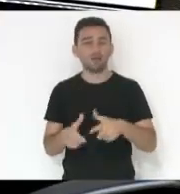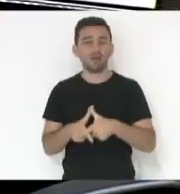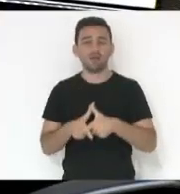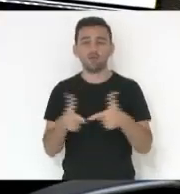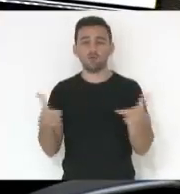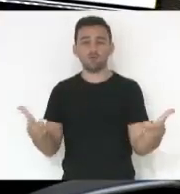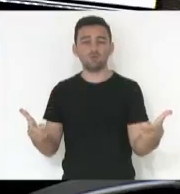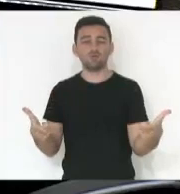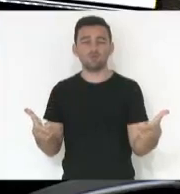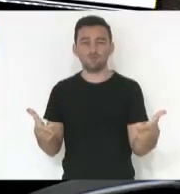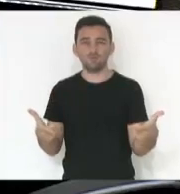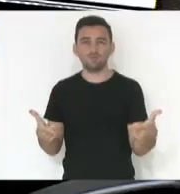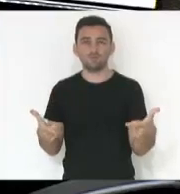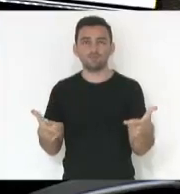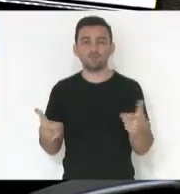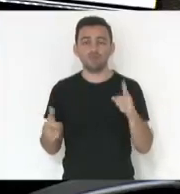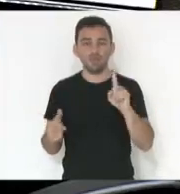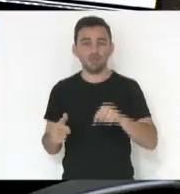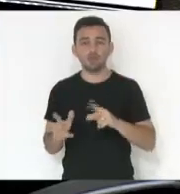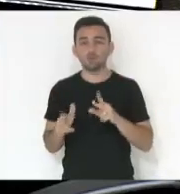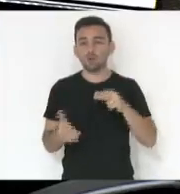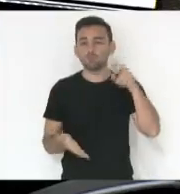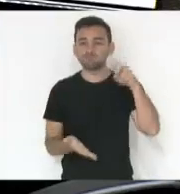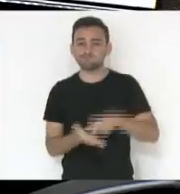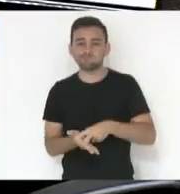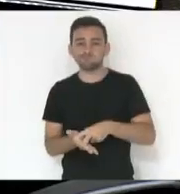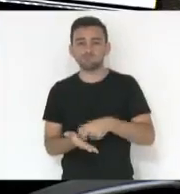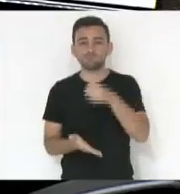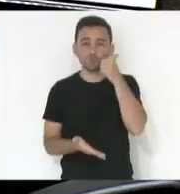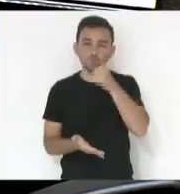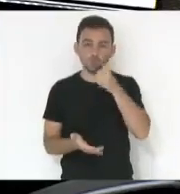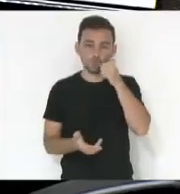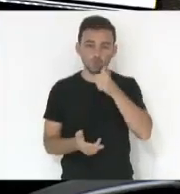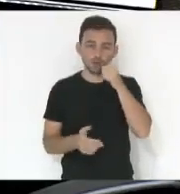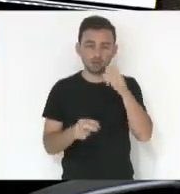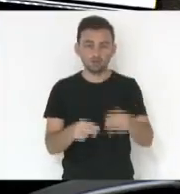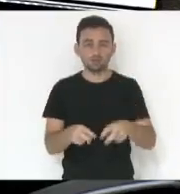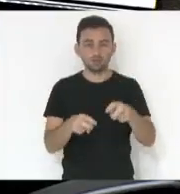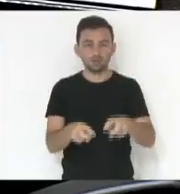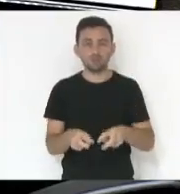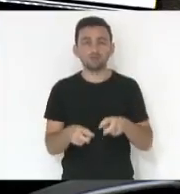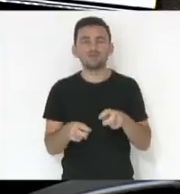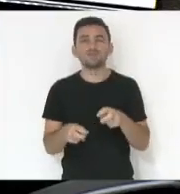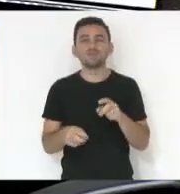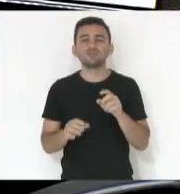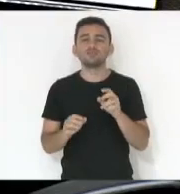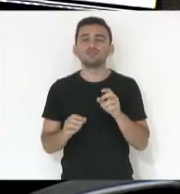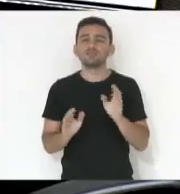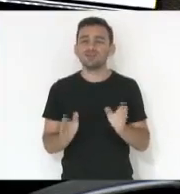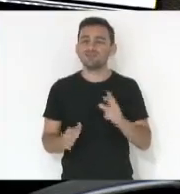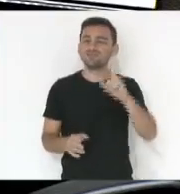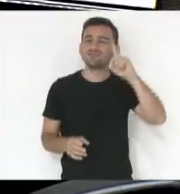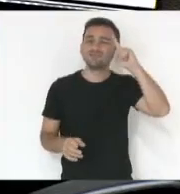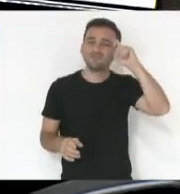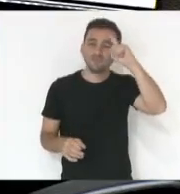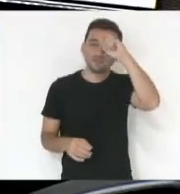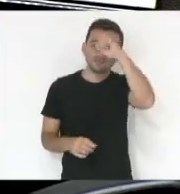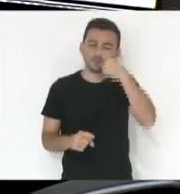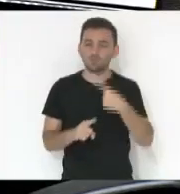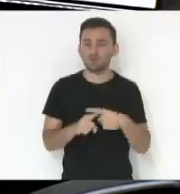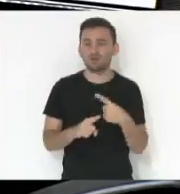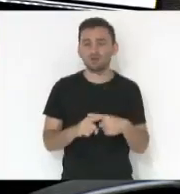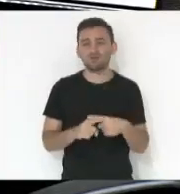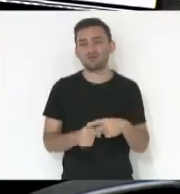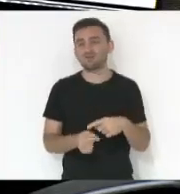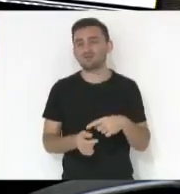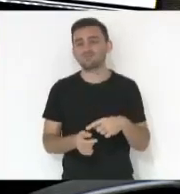que é exatamente a penalização para a mulher agricultora, que, como Vossa Excelência disse, já é penalizada porque está